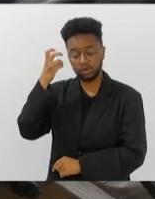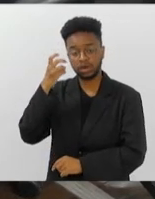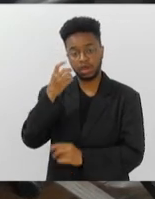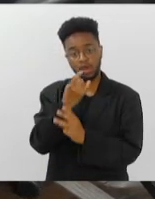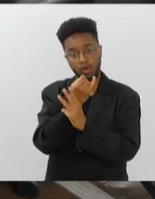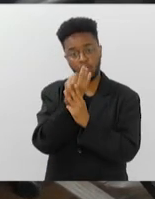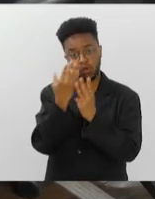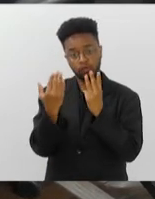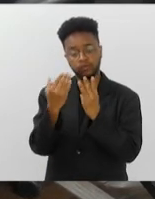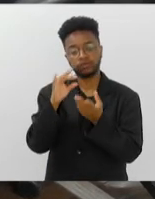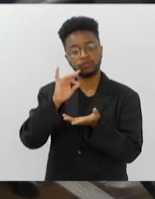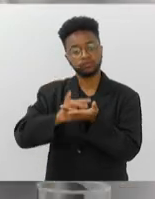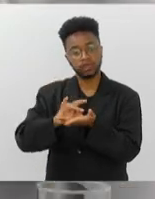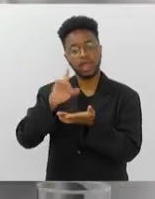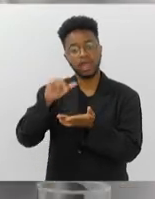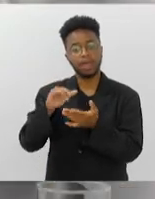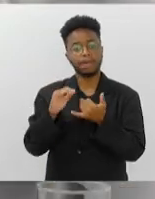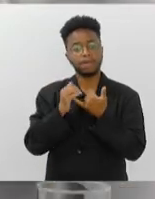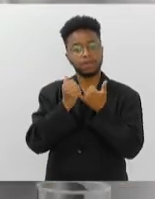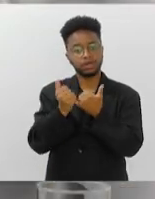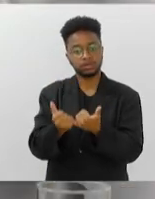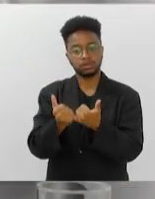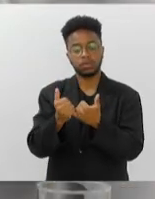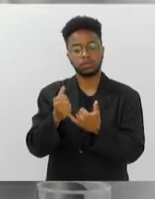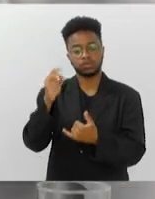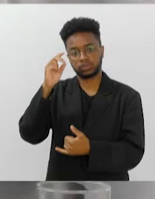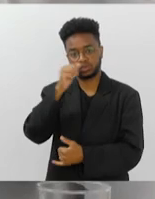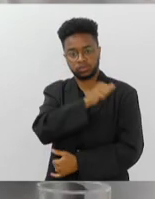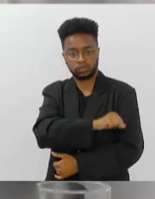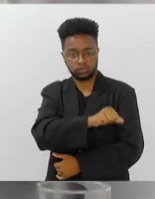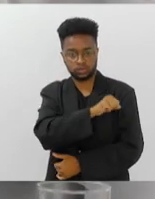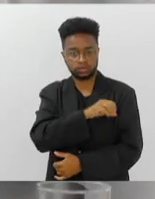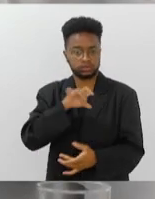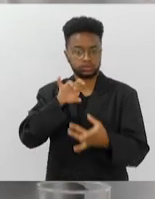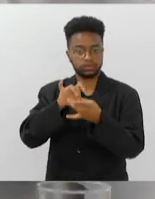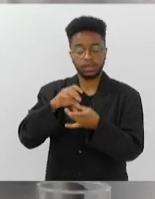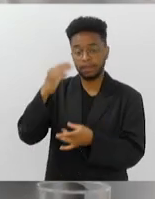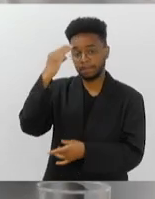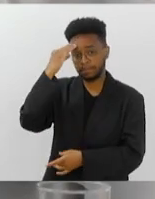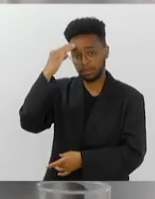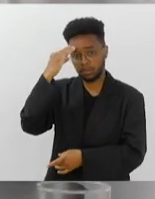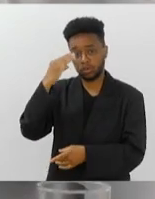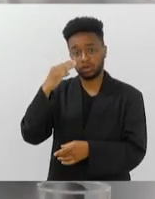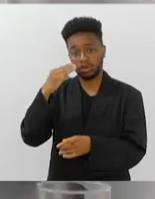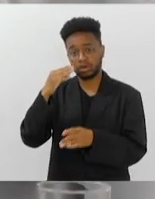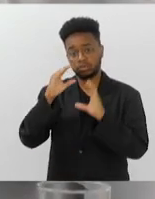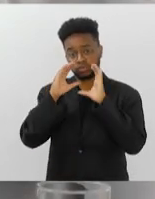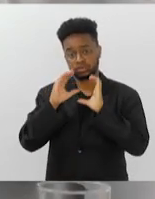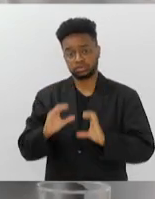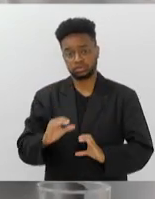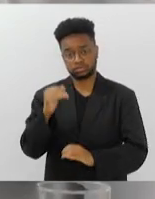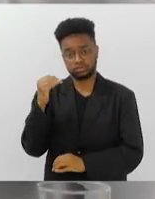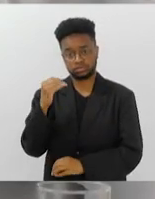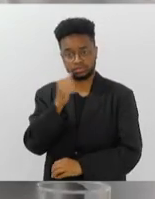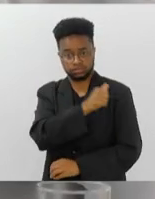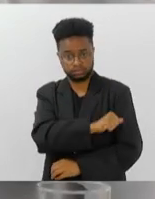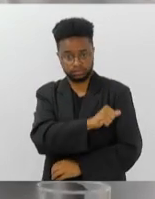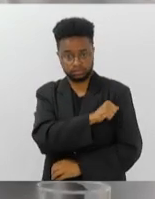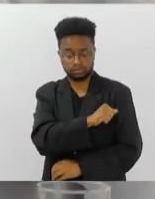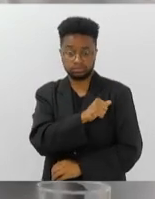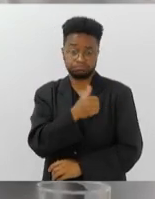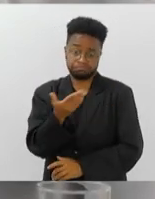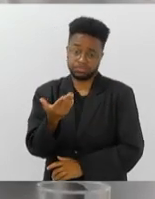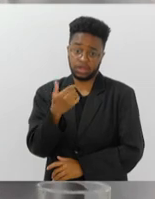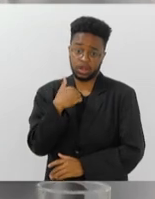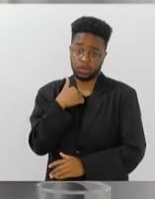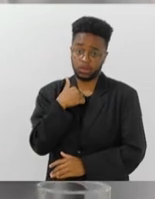um patrimônio do Estado do Rio de Janeiro, na memória do cidadão fluminense. Então, assim, eu me permito discordar,